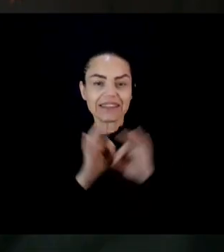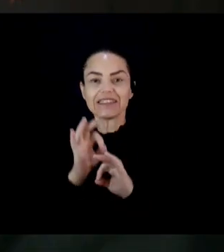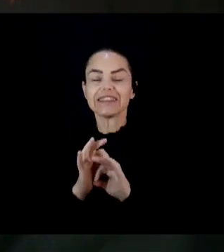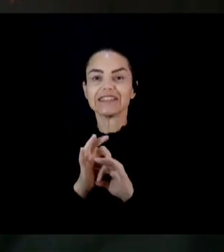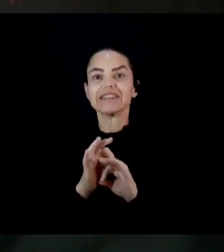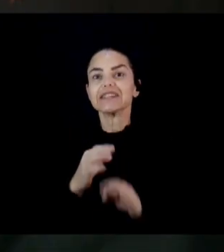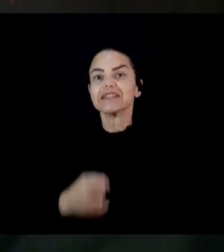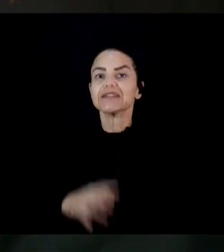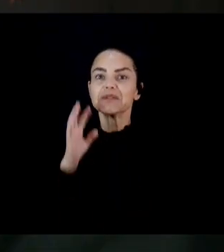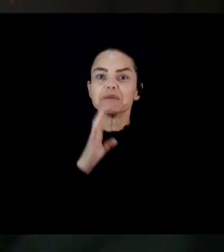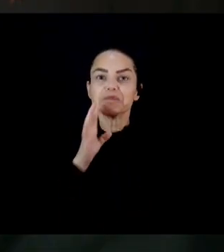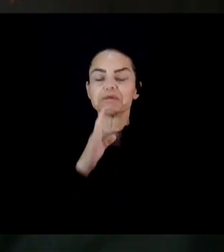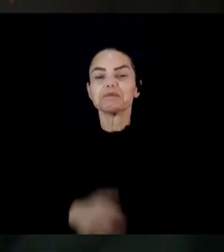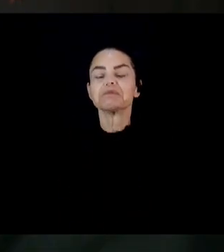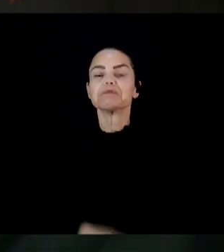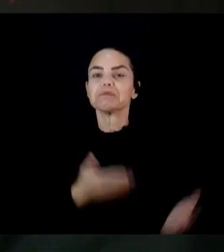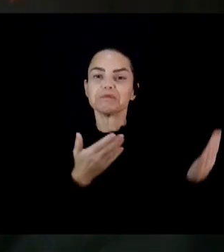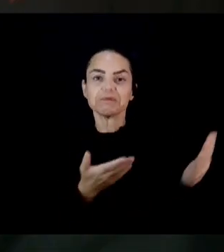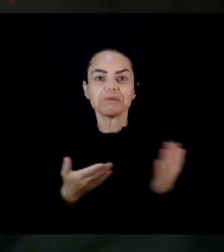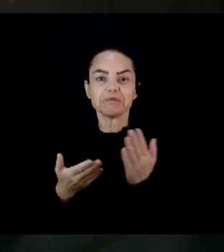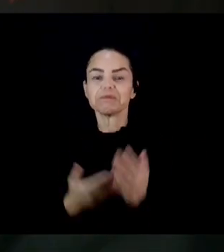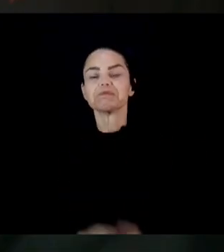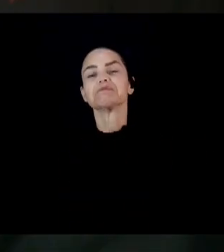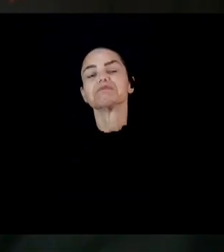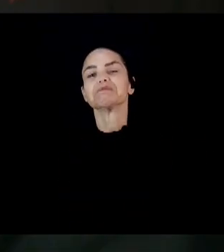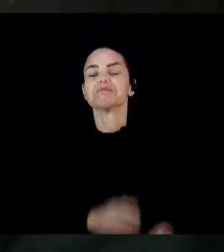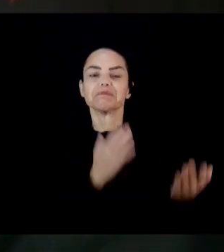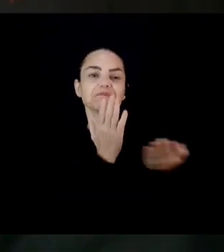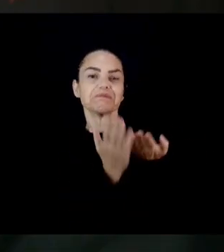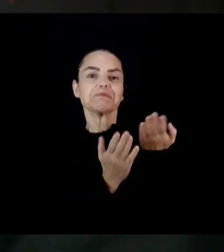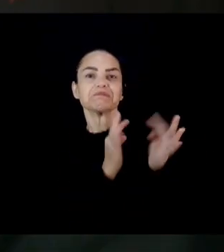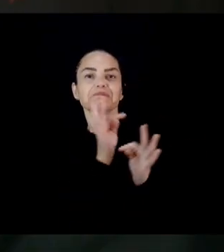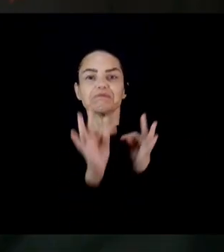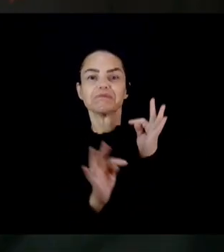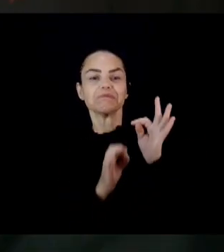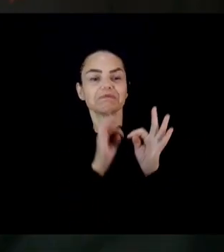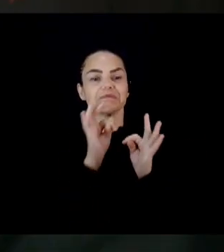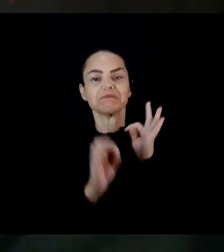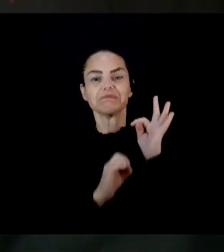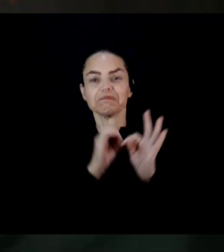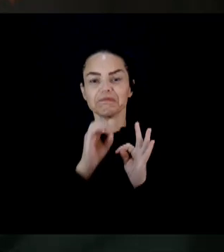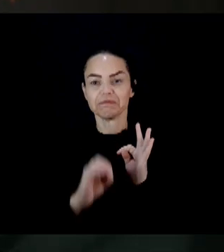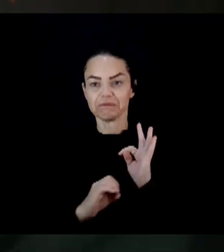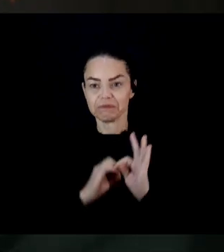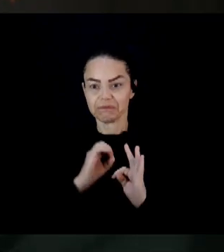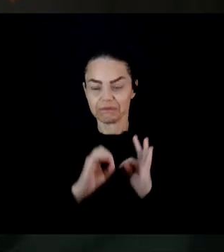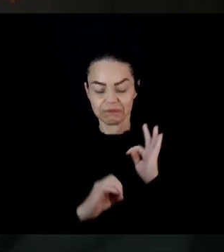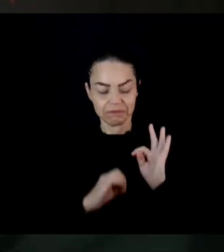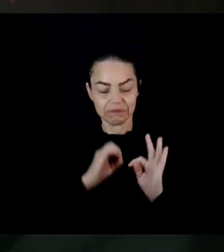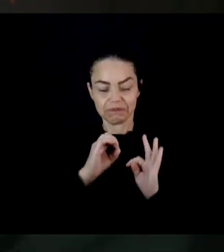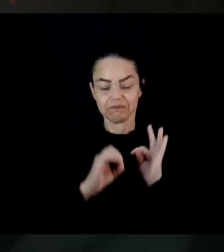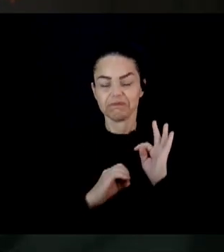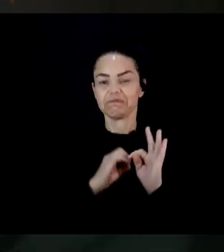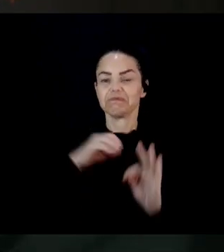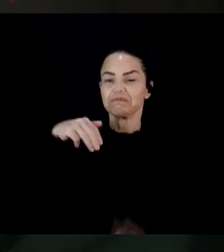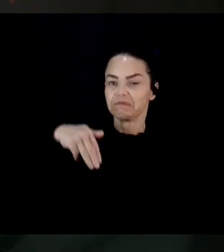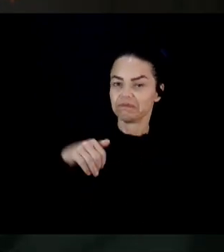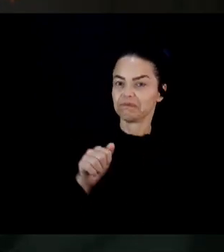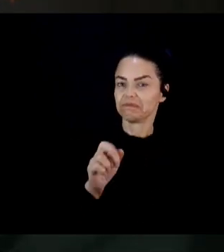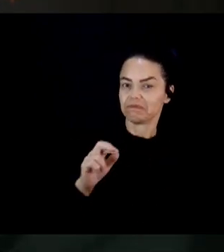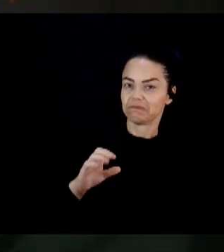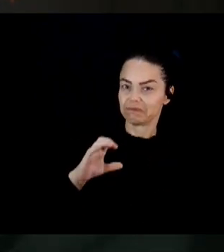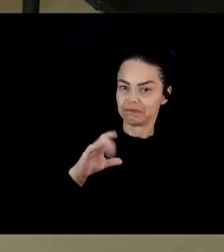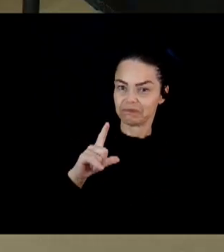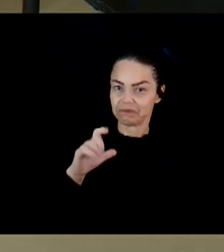Para isso, nós recebemos hoje a terapeuta ocupacional Marcela Dainese. Seja muito bem-vinda, bom